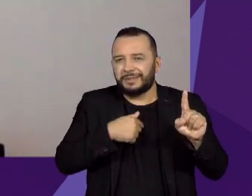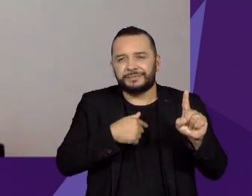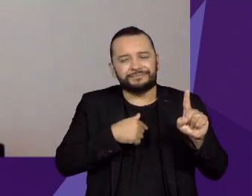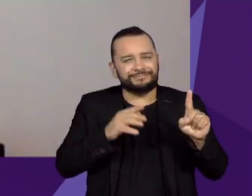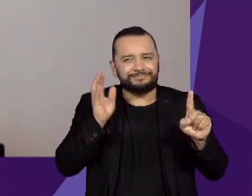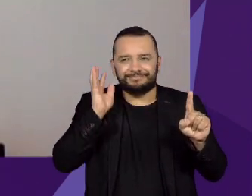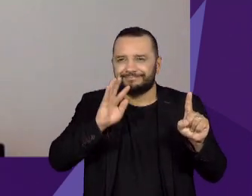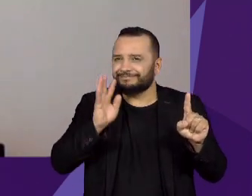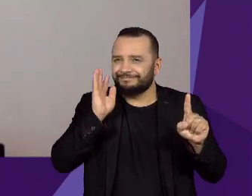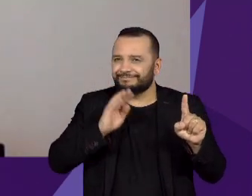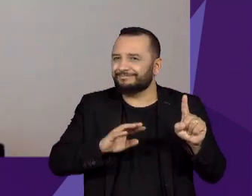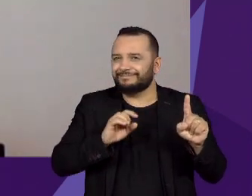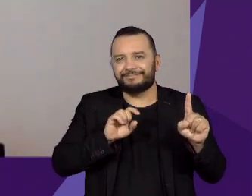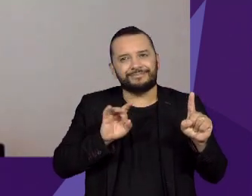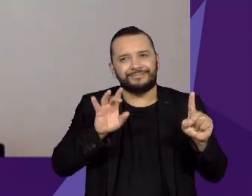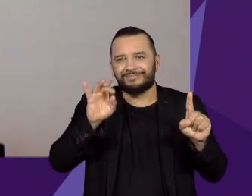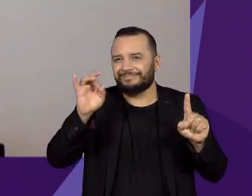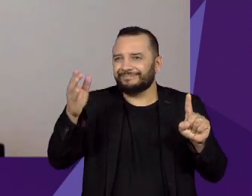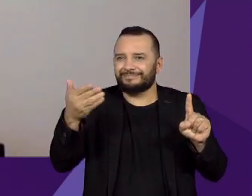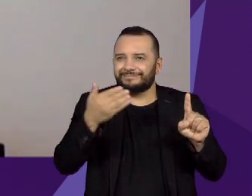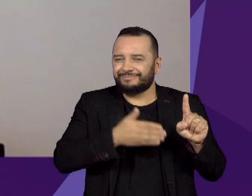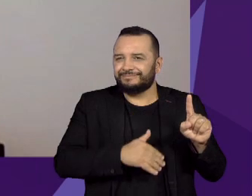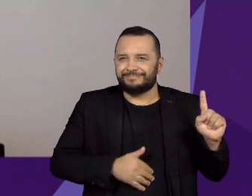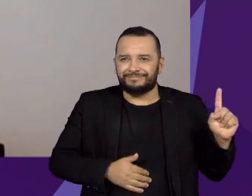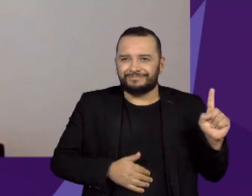a festa,